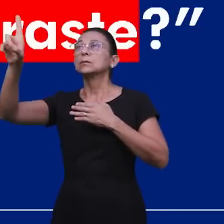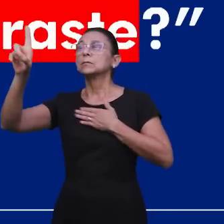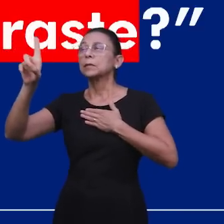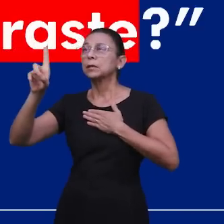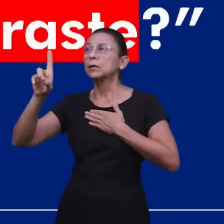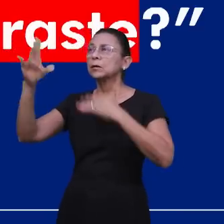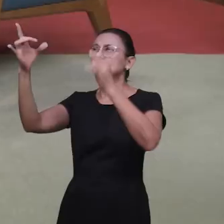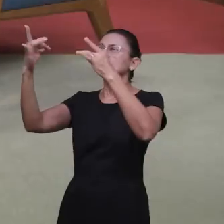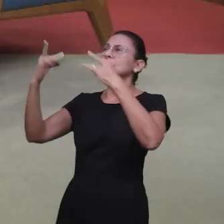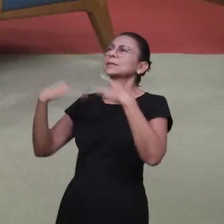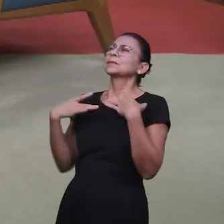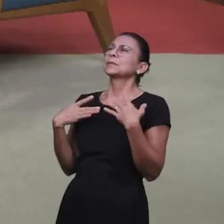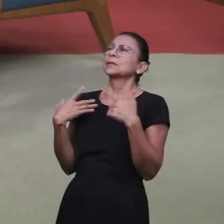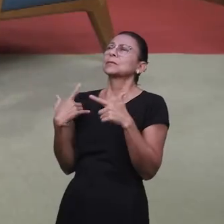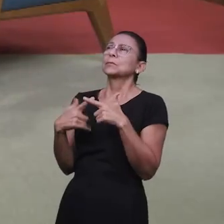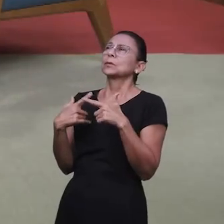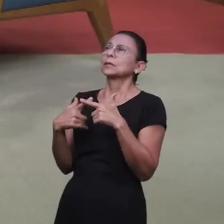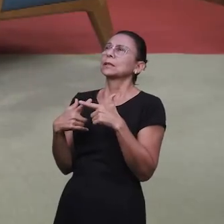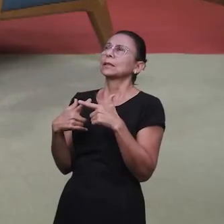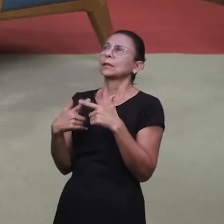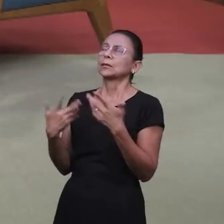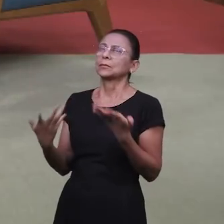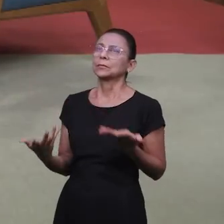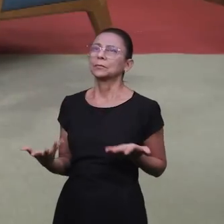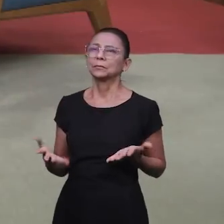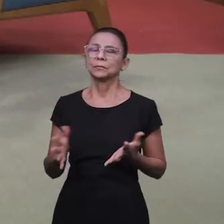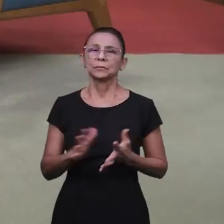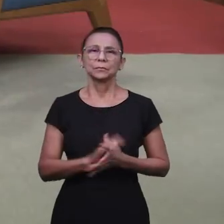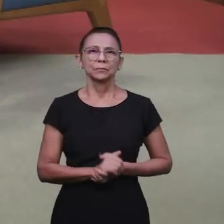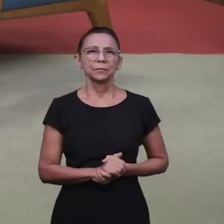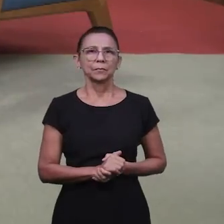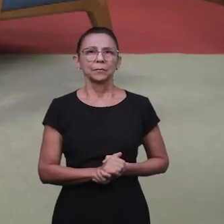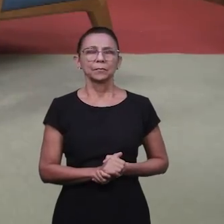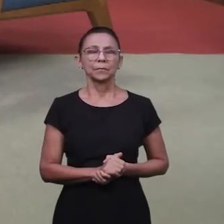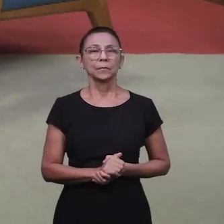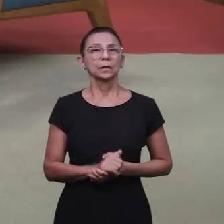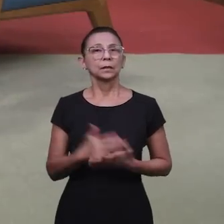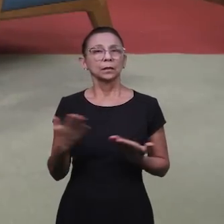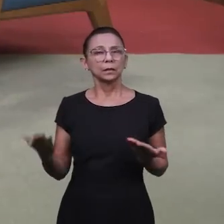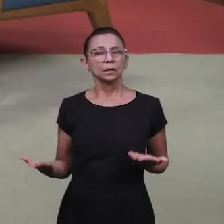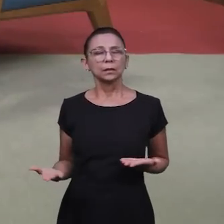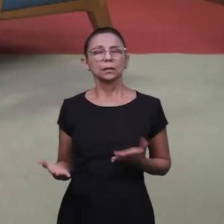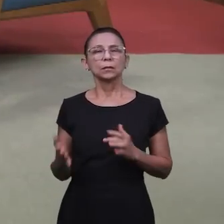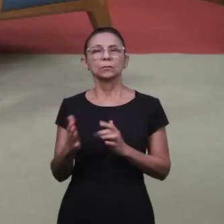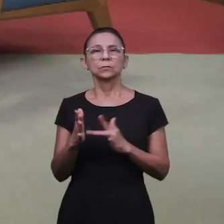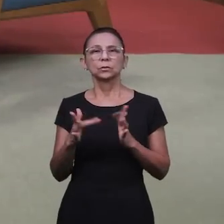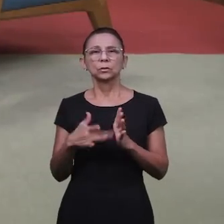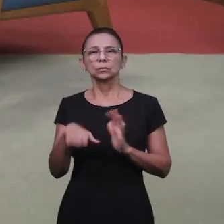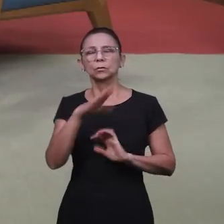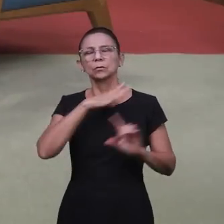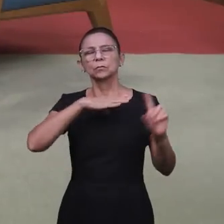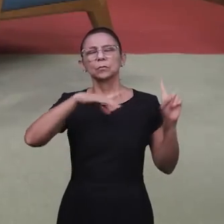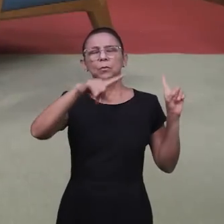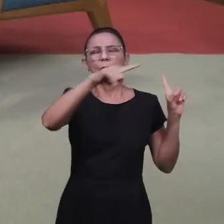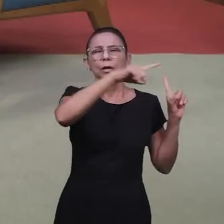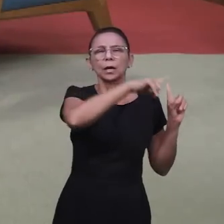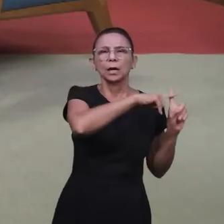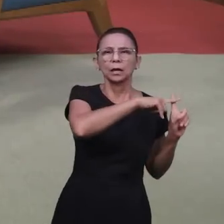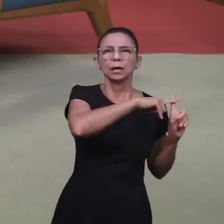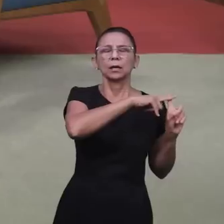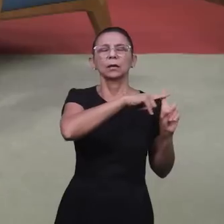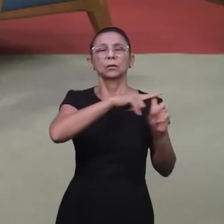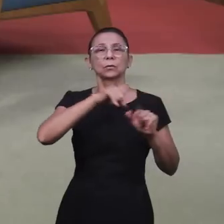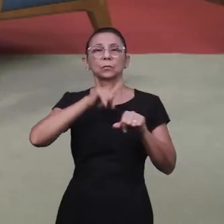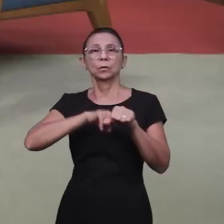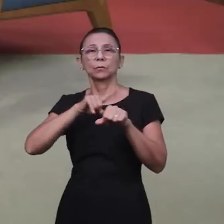tem aqui a entrega que o Senhor Jesus fez, né? Entregou o seu Espírito, o momento em que ele fala com o Pai, o momento